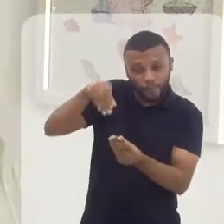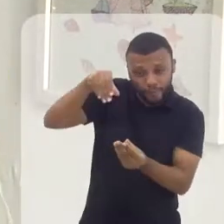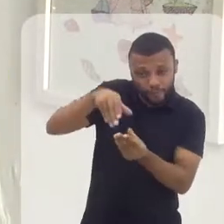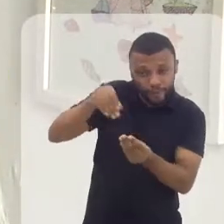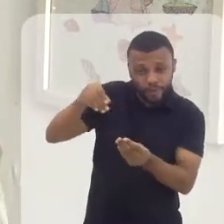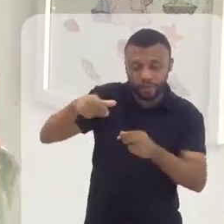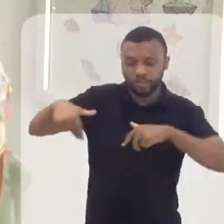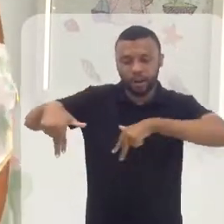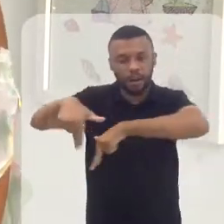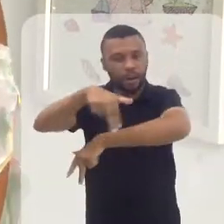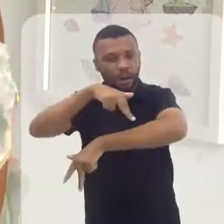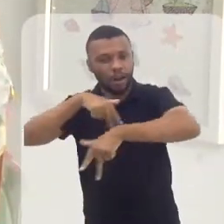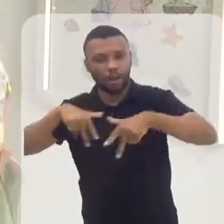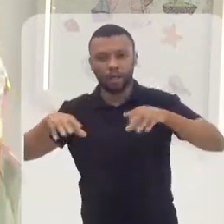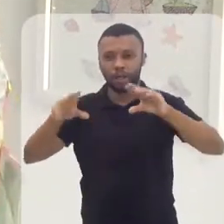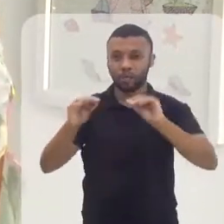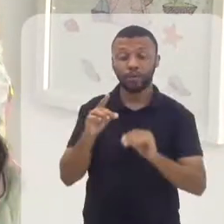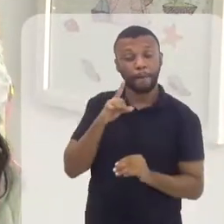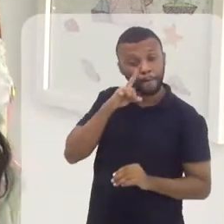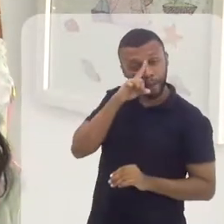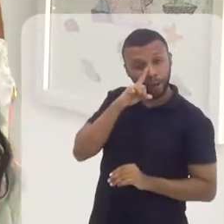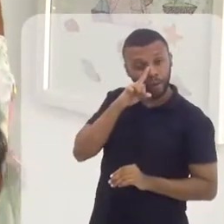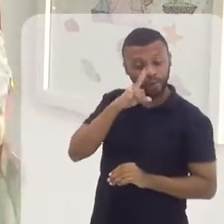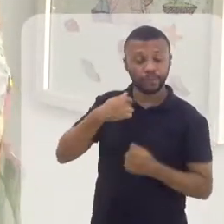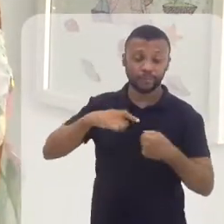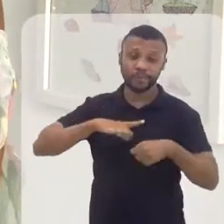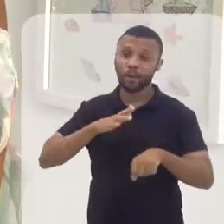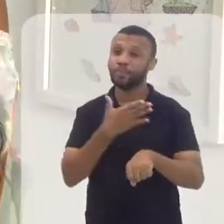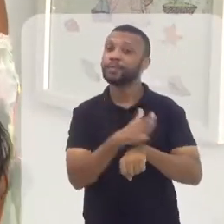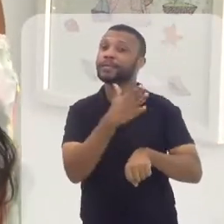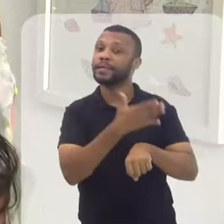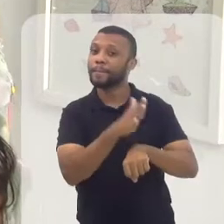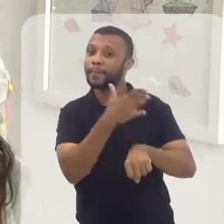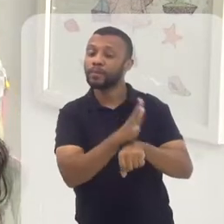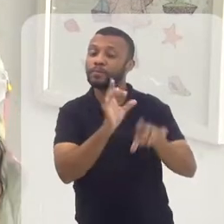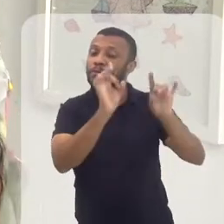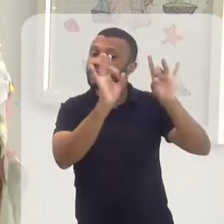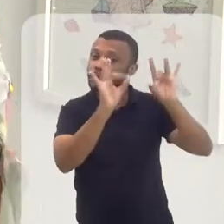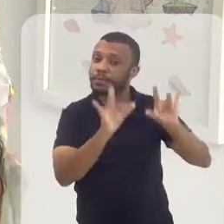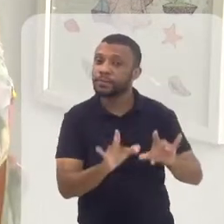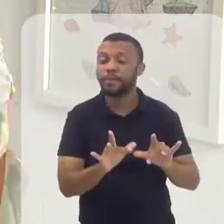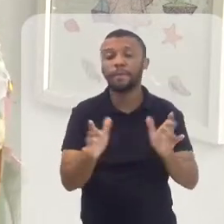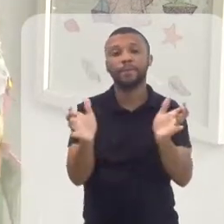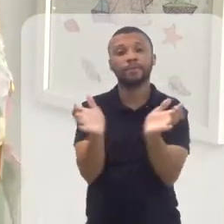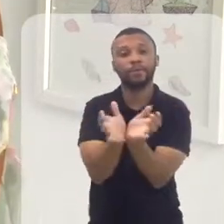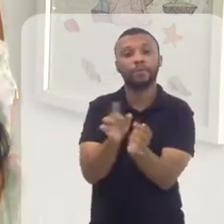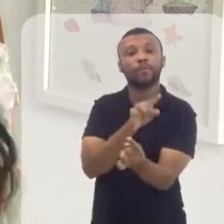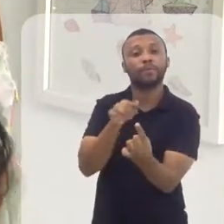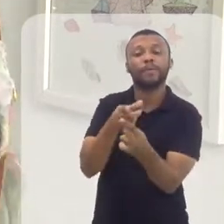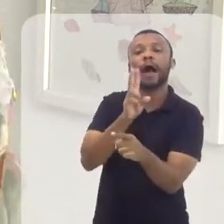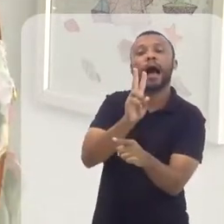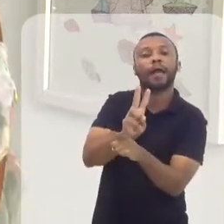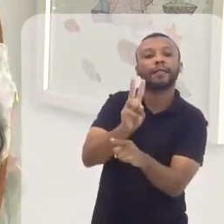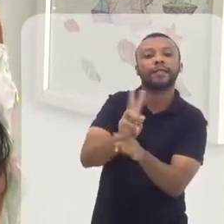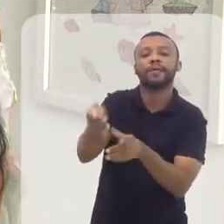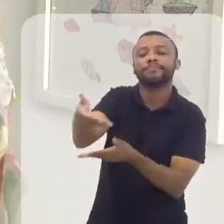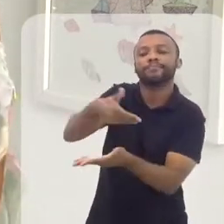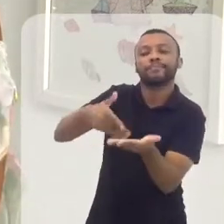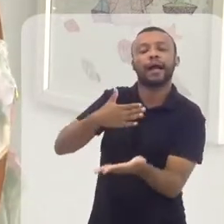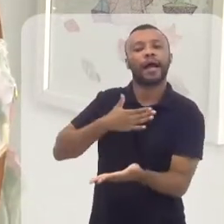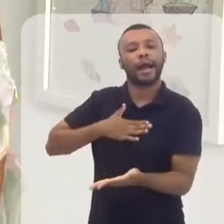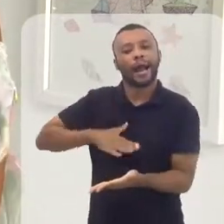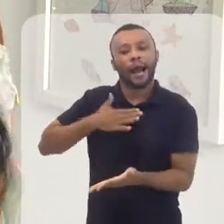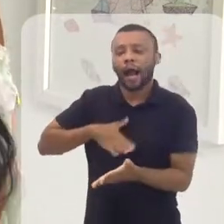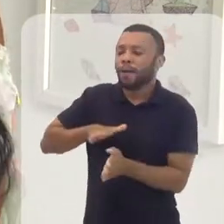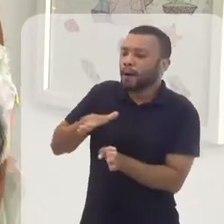são perigosos, né? Então, tinha que ter um treinamento especial para essa turma de noite, para poder atender,